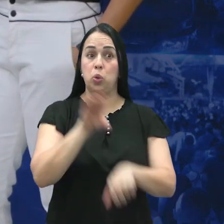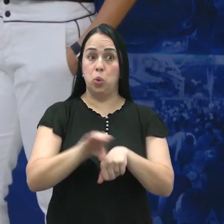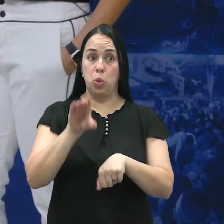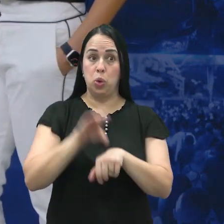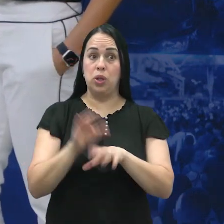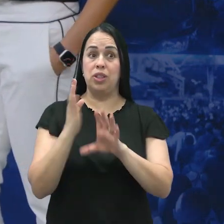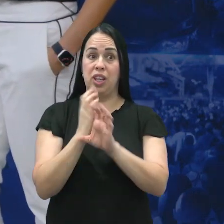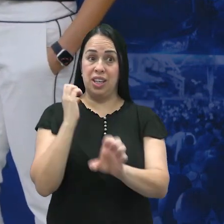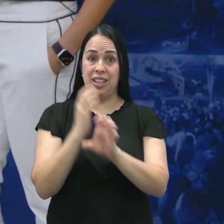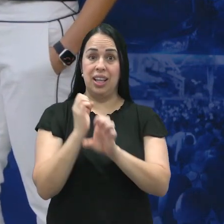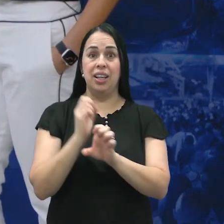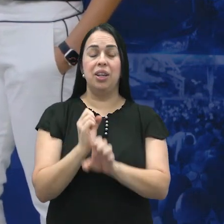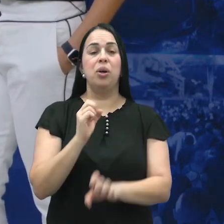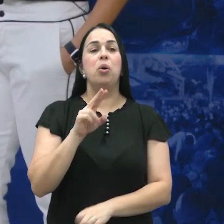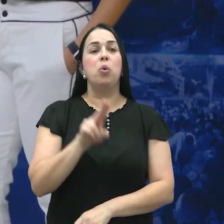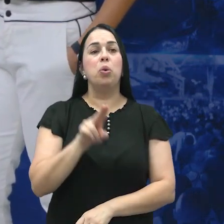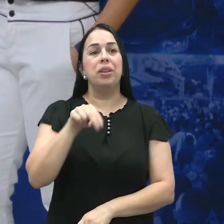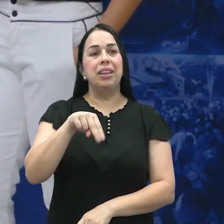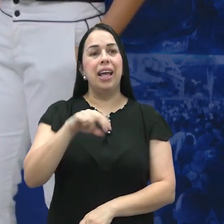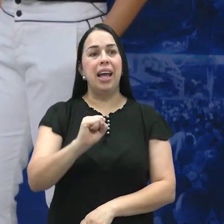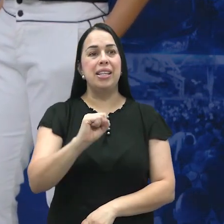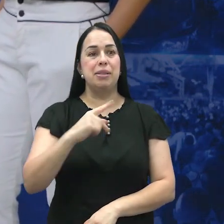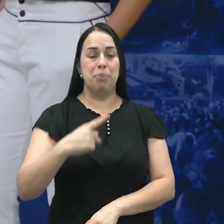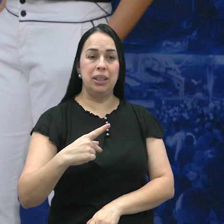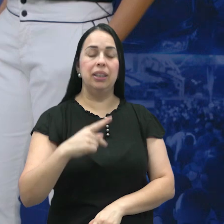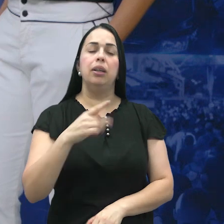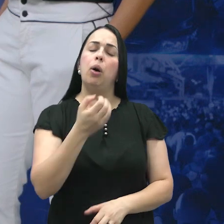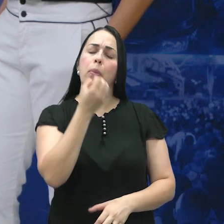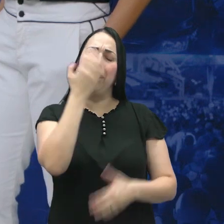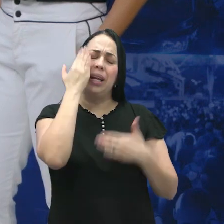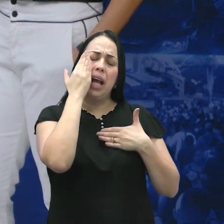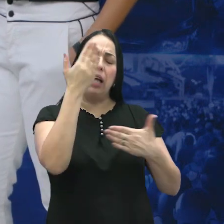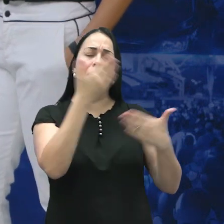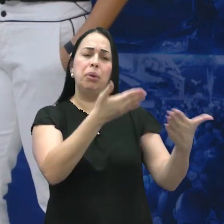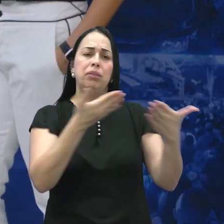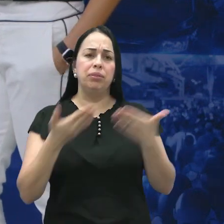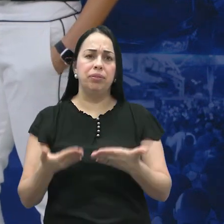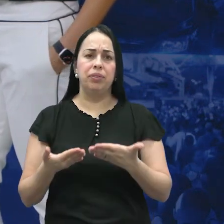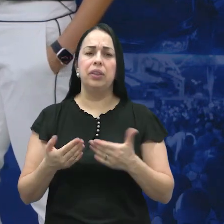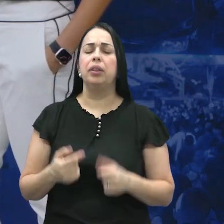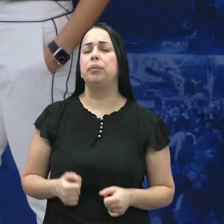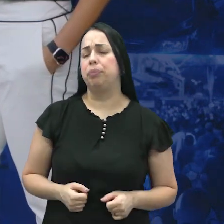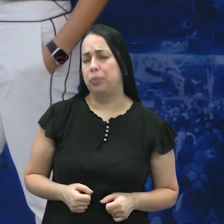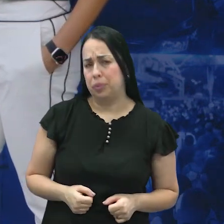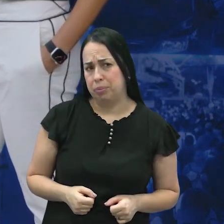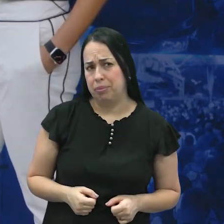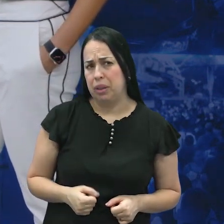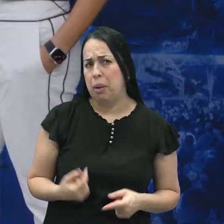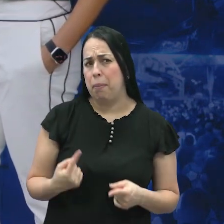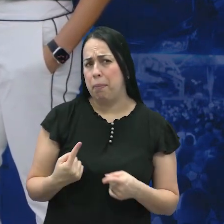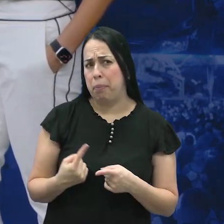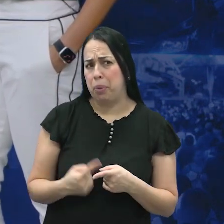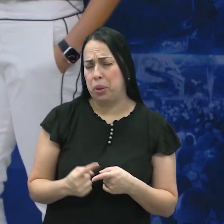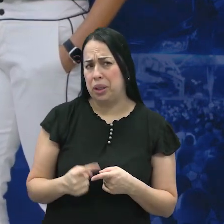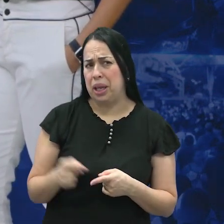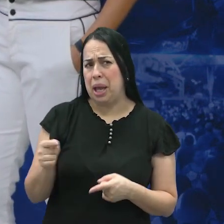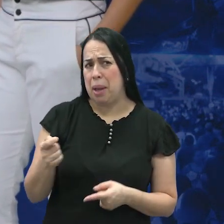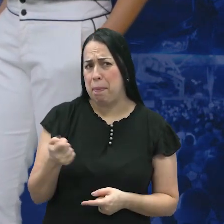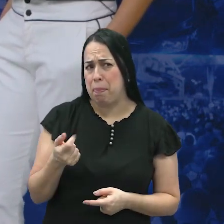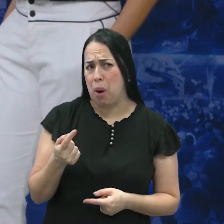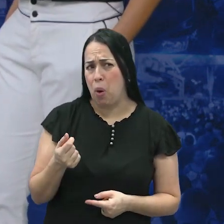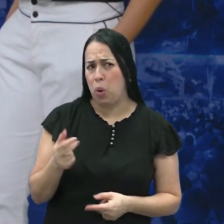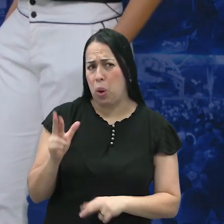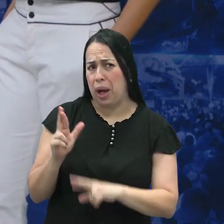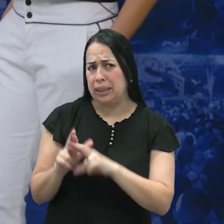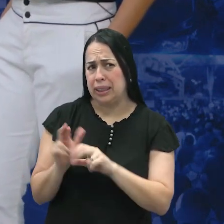Engenharia Ambiental da Unesp. Bom, Fabiana, muito obrigado pela sua presença. Por que esses números são tão baixos no